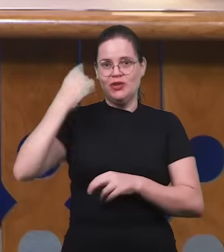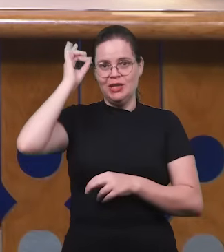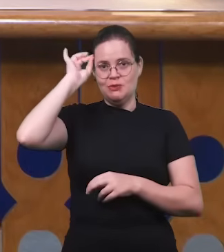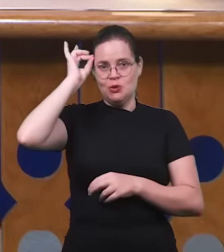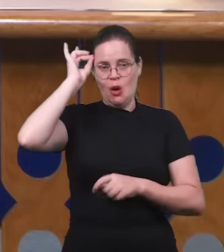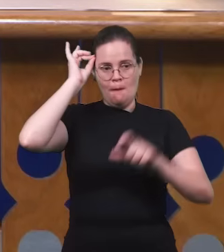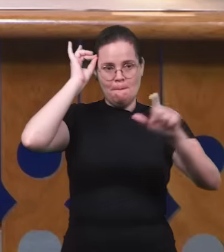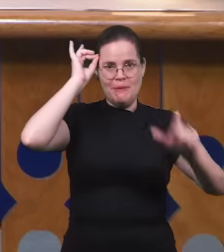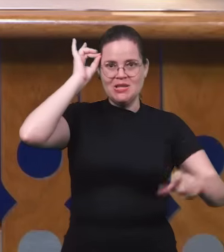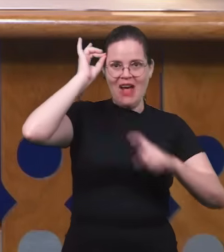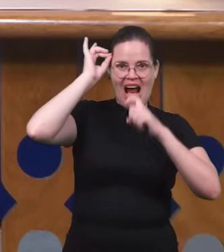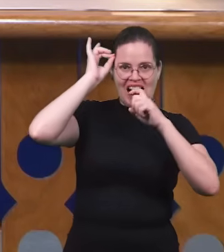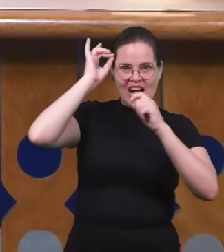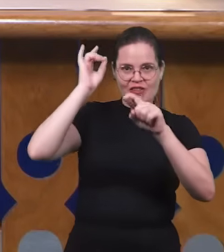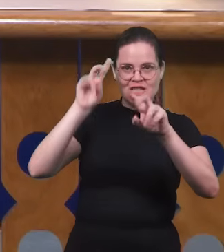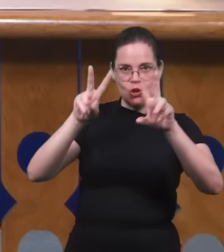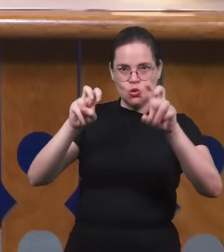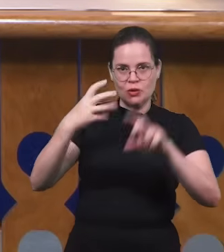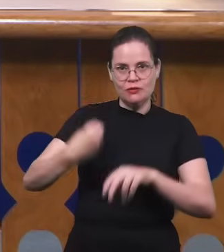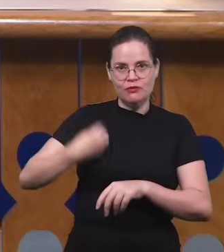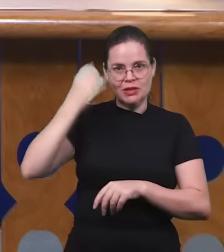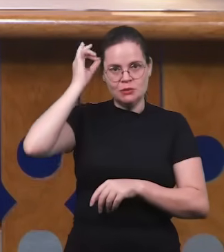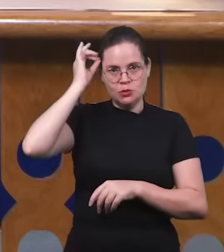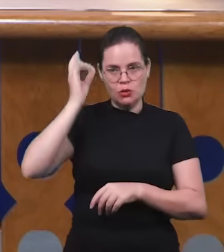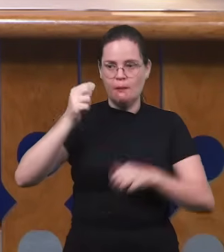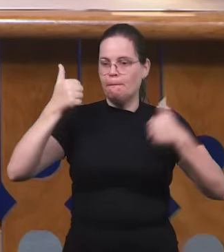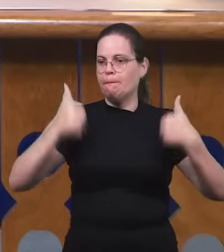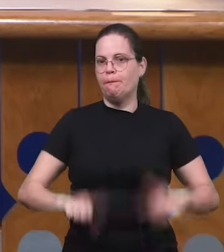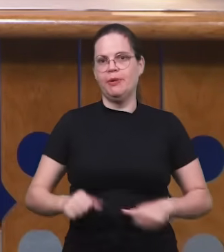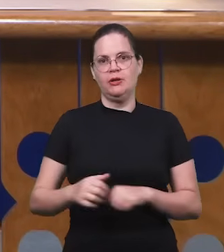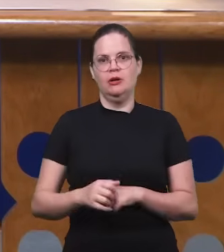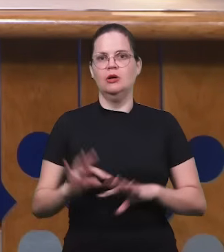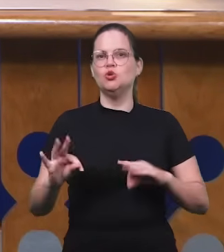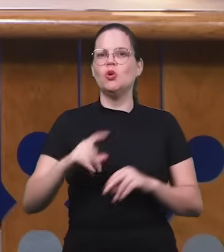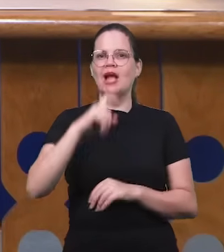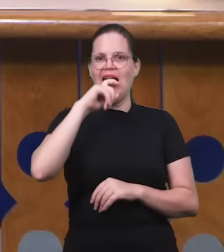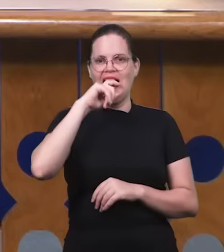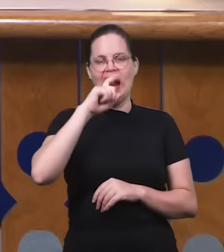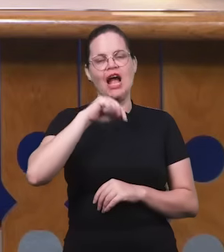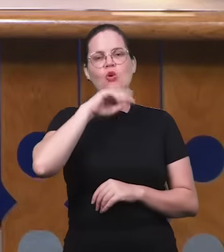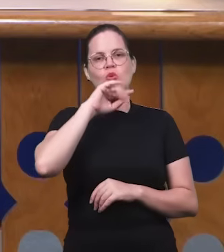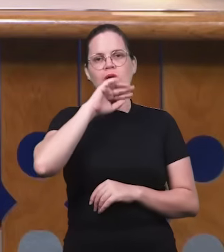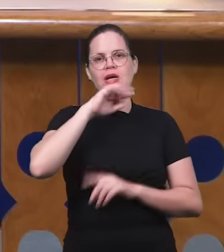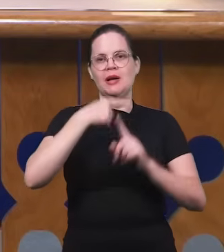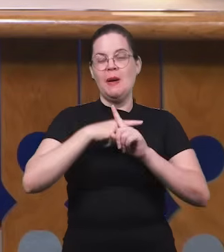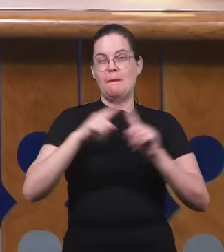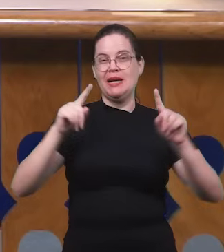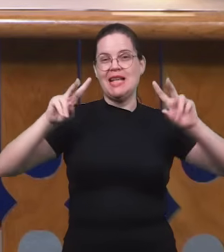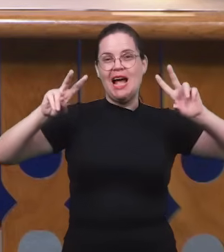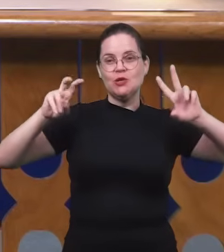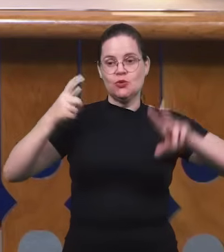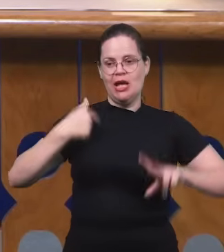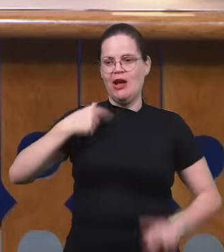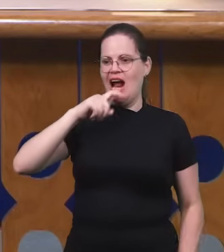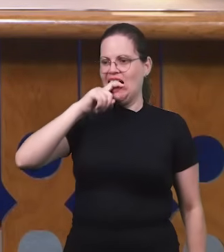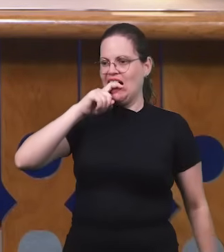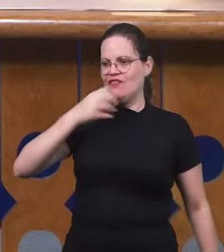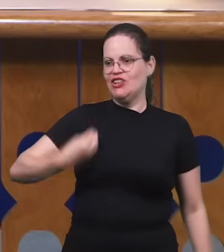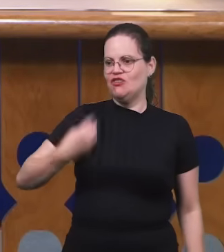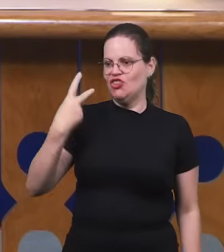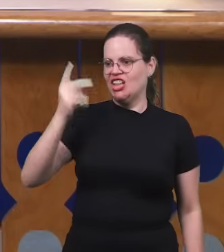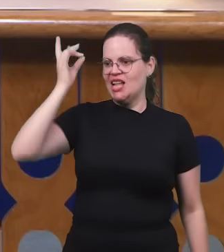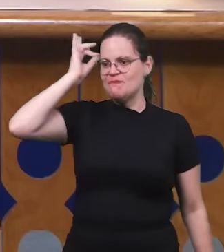Toda inveja é ruim e condenável na Bíblia, mas a inveja espiritual é a pior de